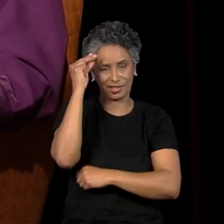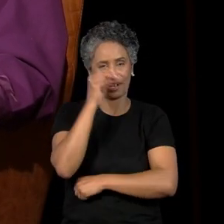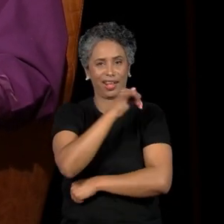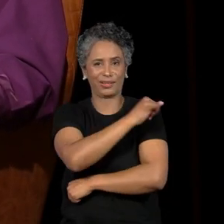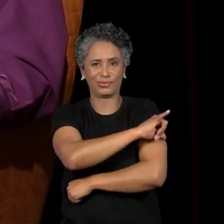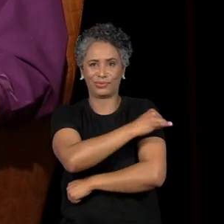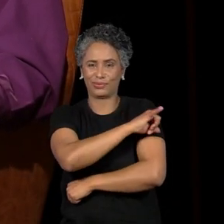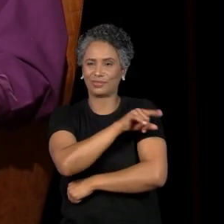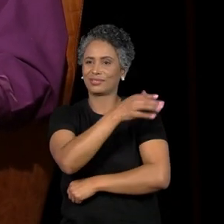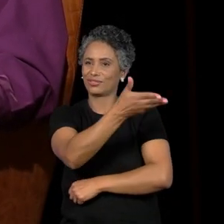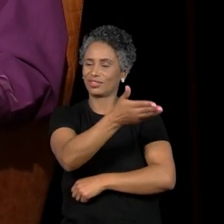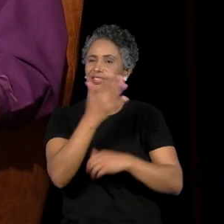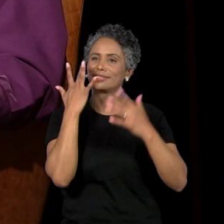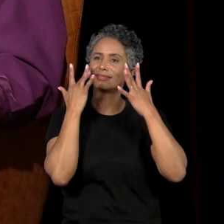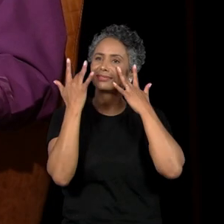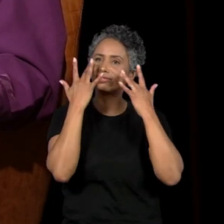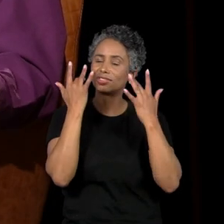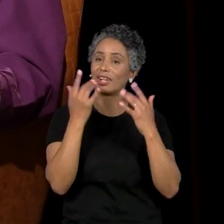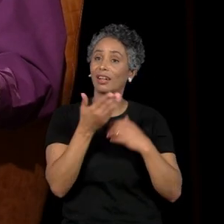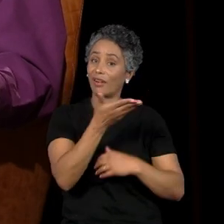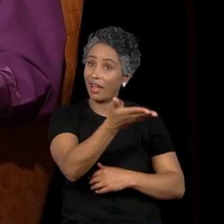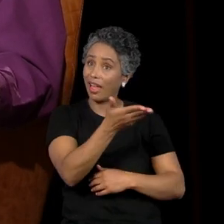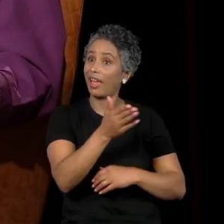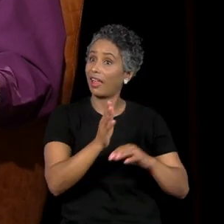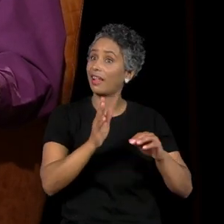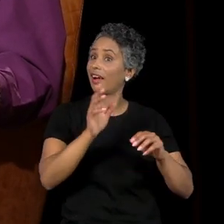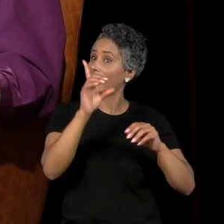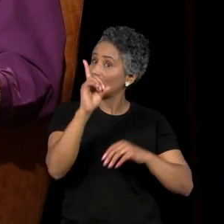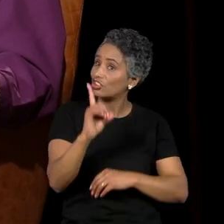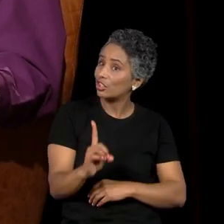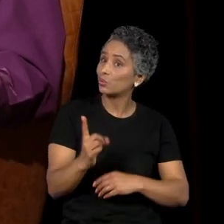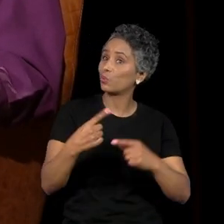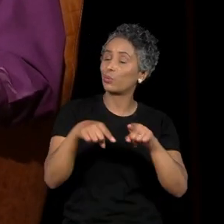como diretora, bailarina, e